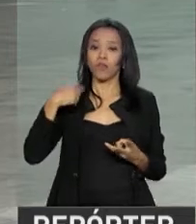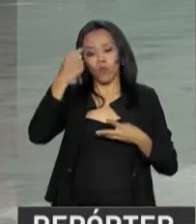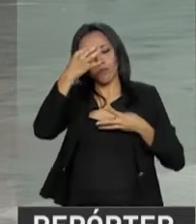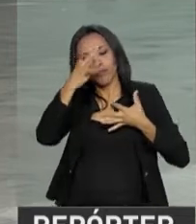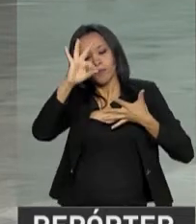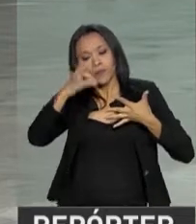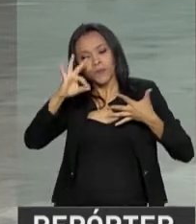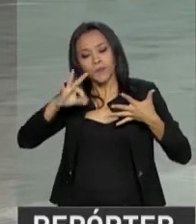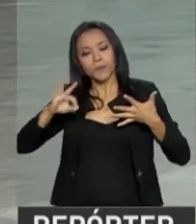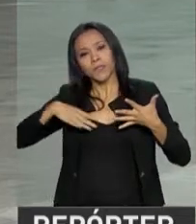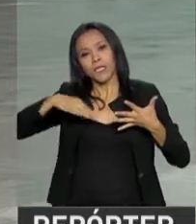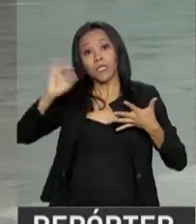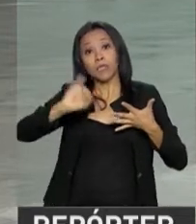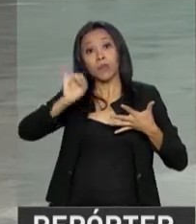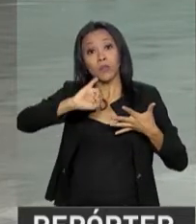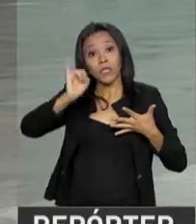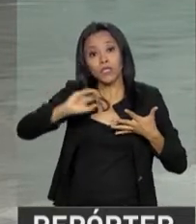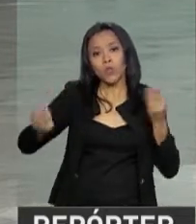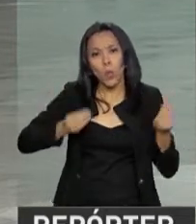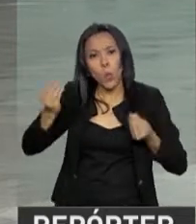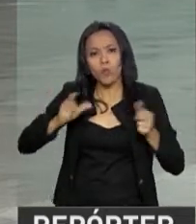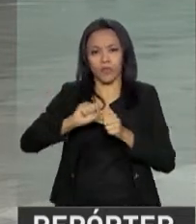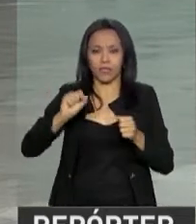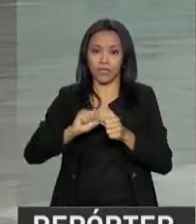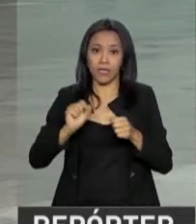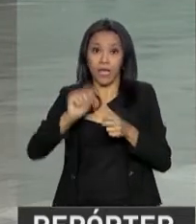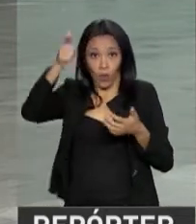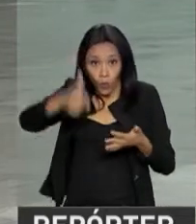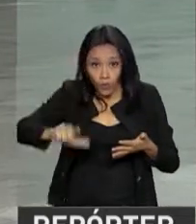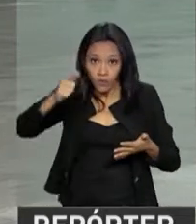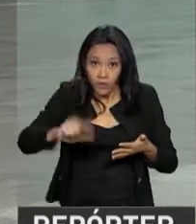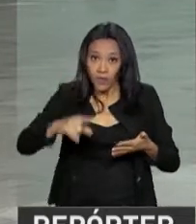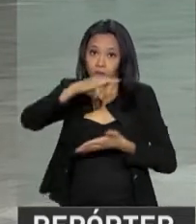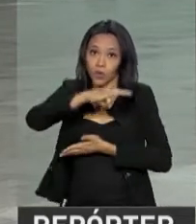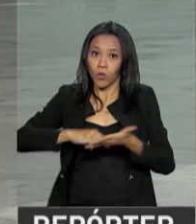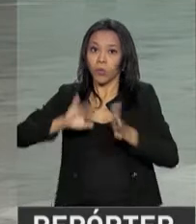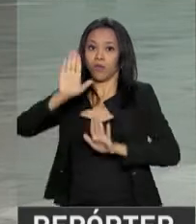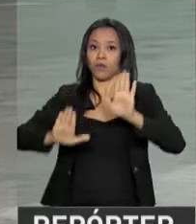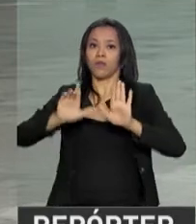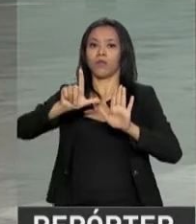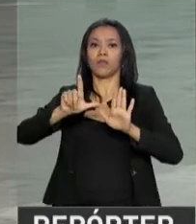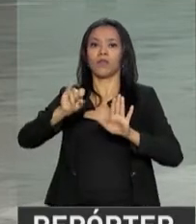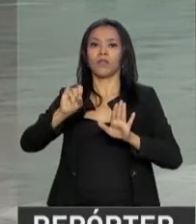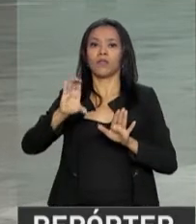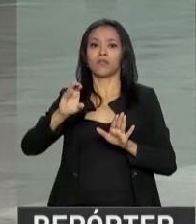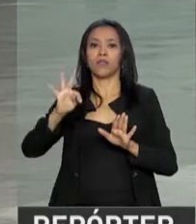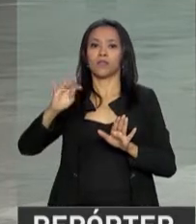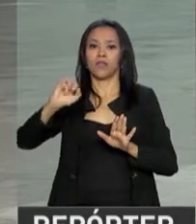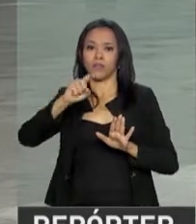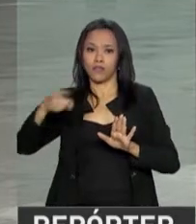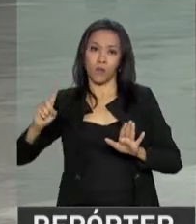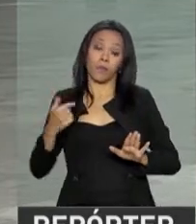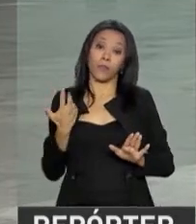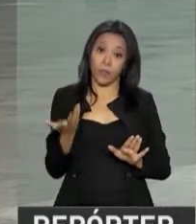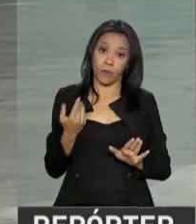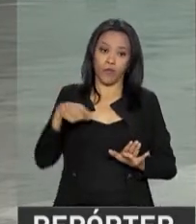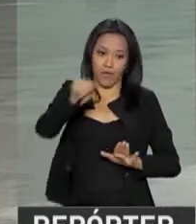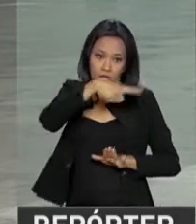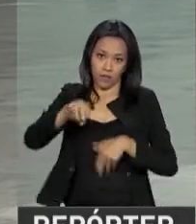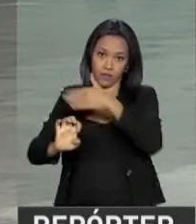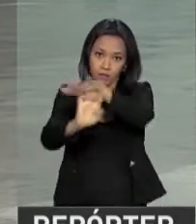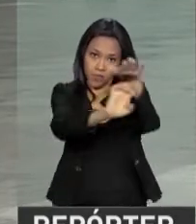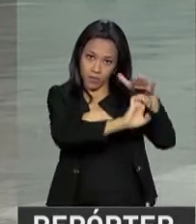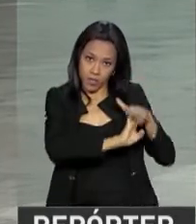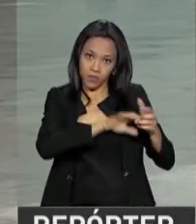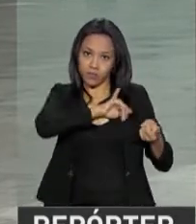desse processo de re eles relicitação a medida vai garantir que empresas administradoras de rodovias